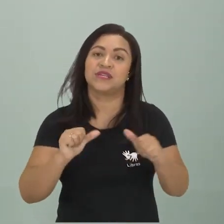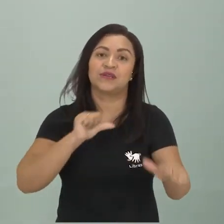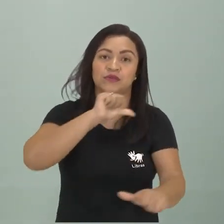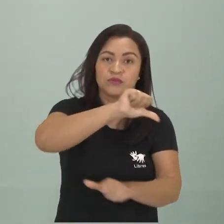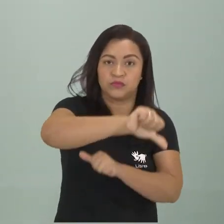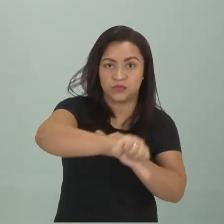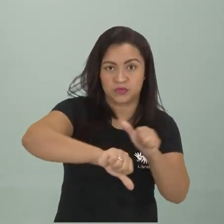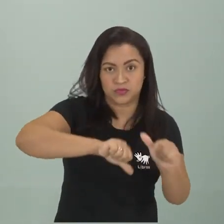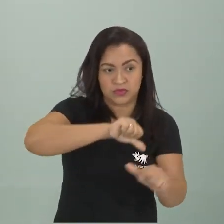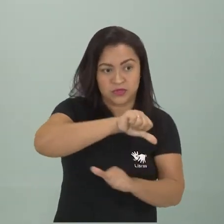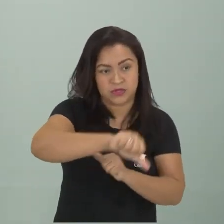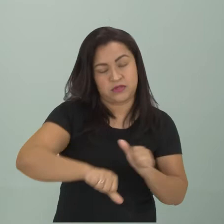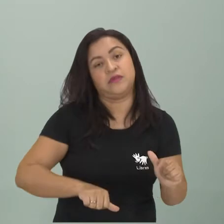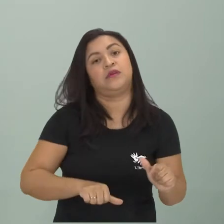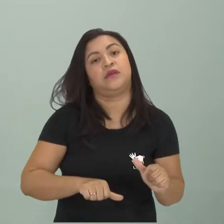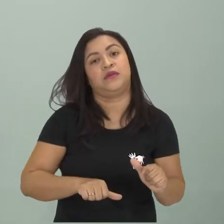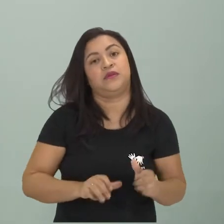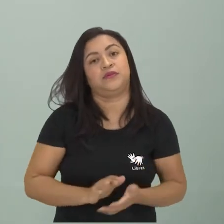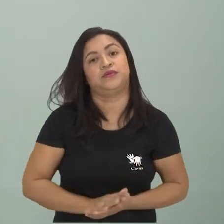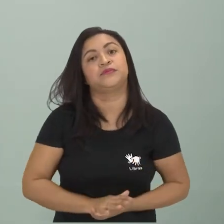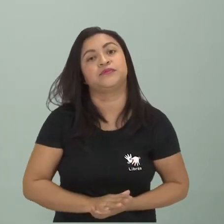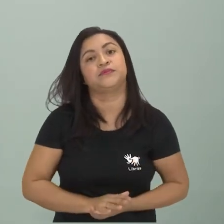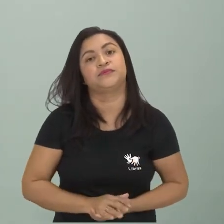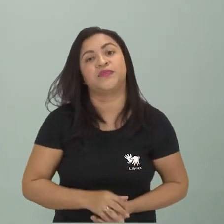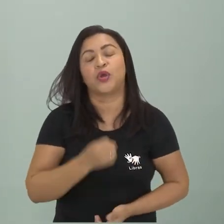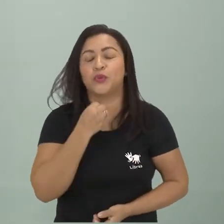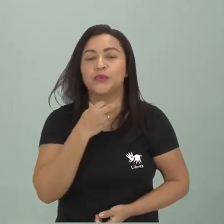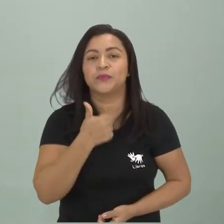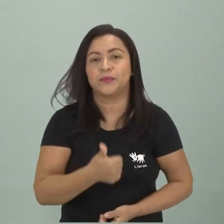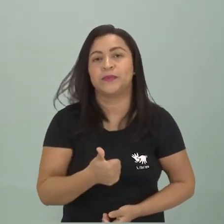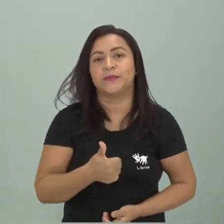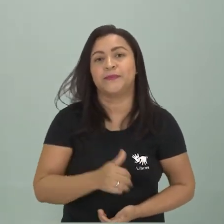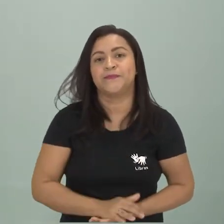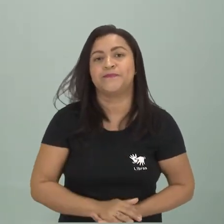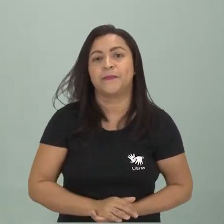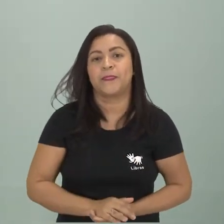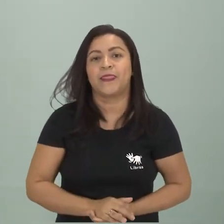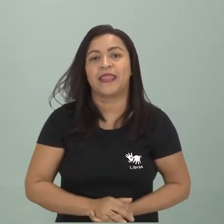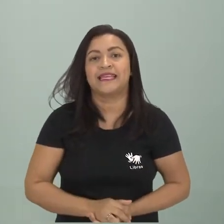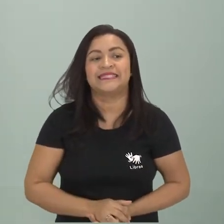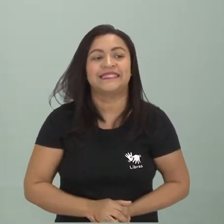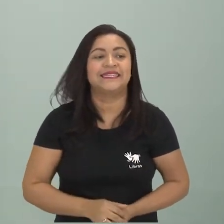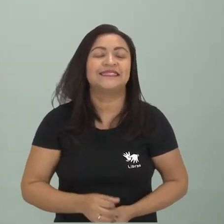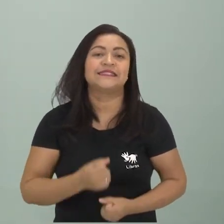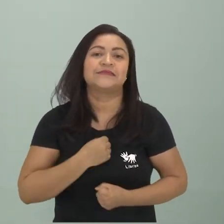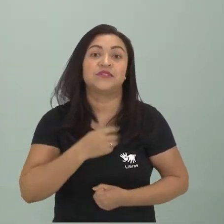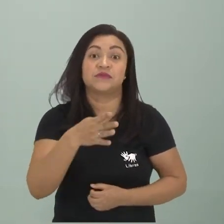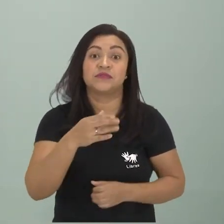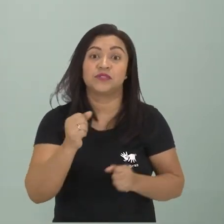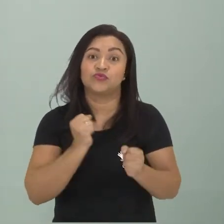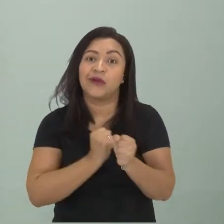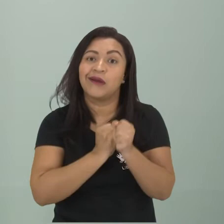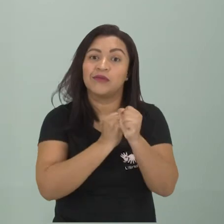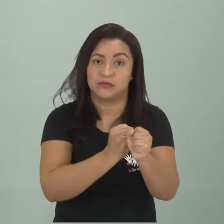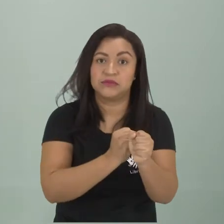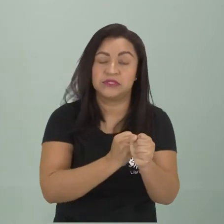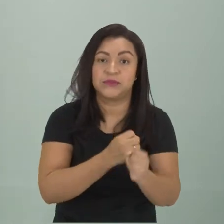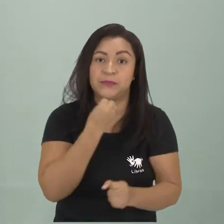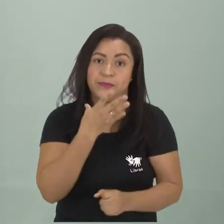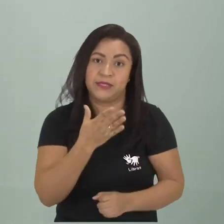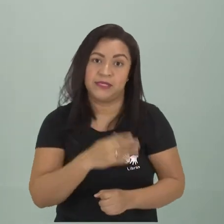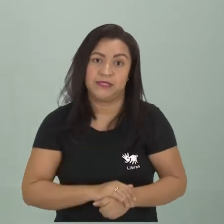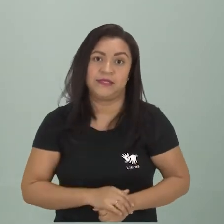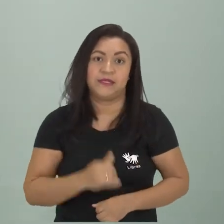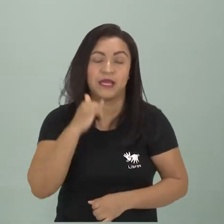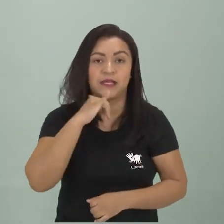e modificá-lo. Tudo bem? Espero que estejam acompanhando muito bem as informações. E agora nós